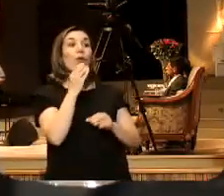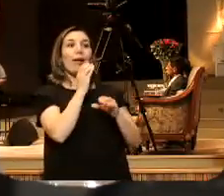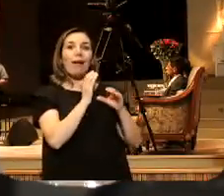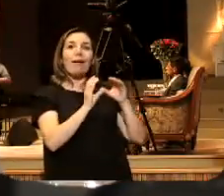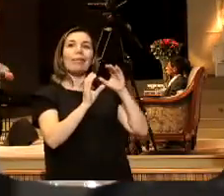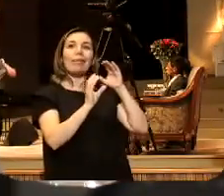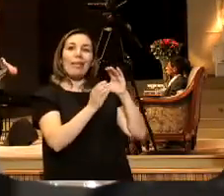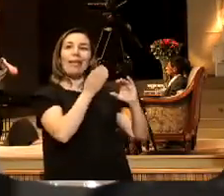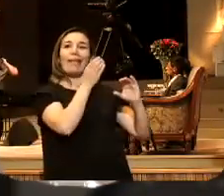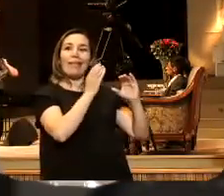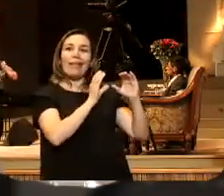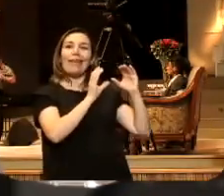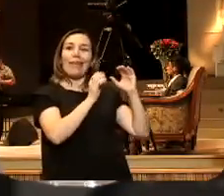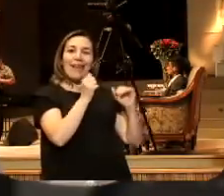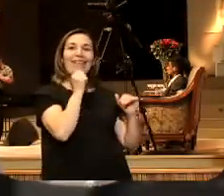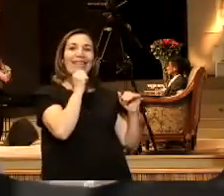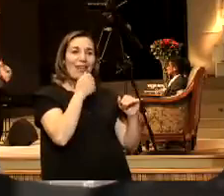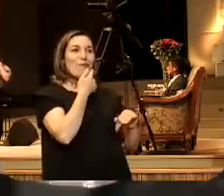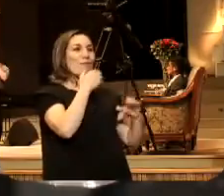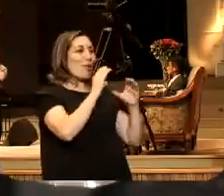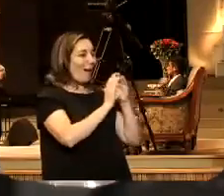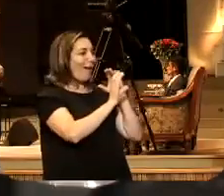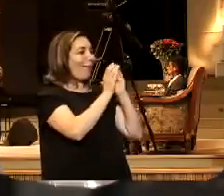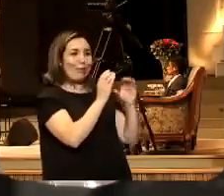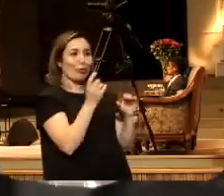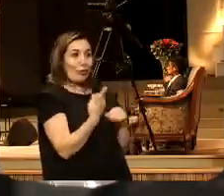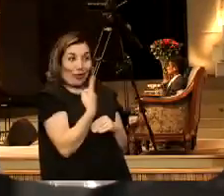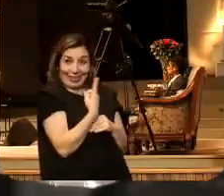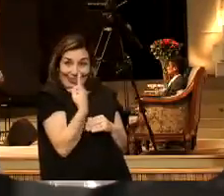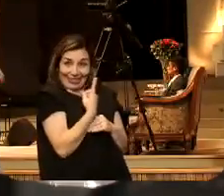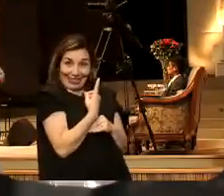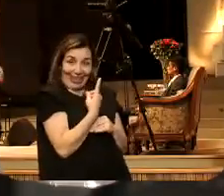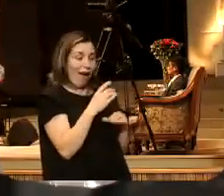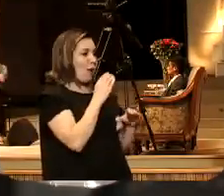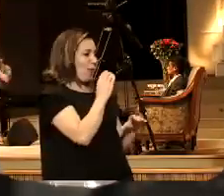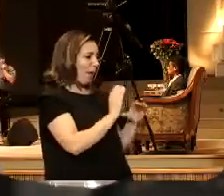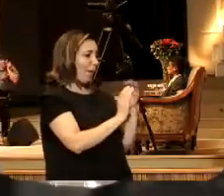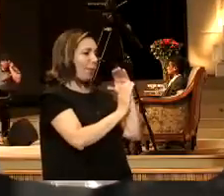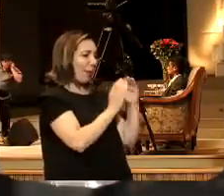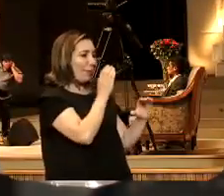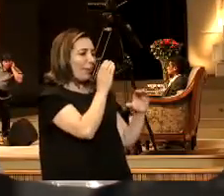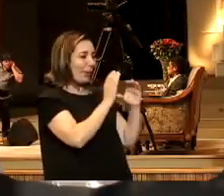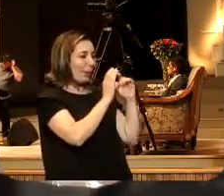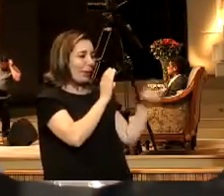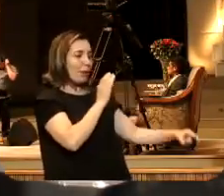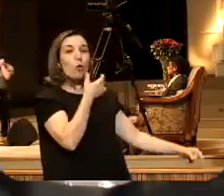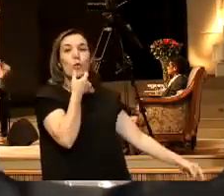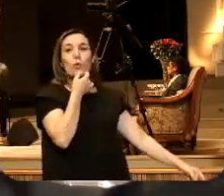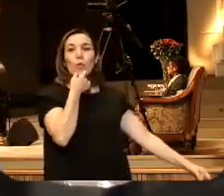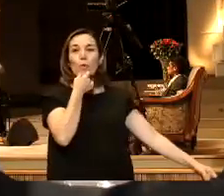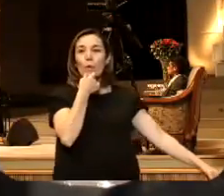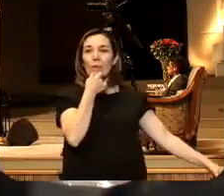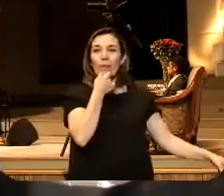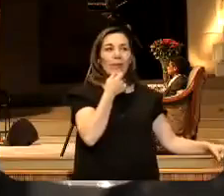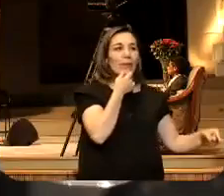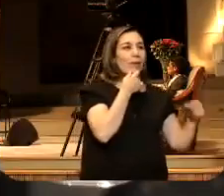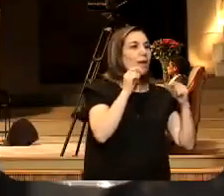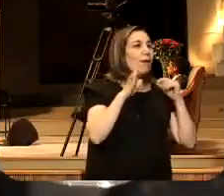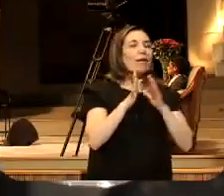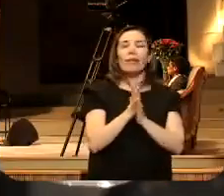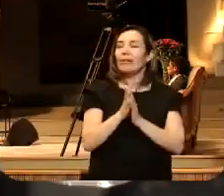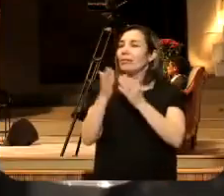com a minha voz. Eu nem tinha um grupo comigo. E dali a pouco ele começou a rir. E ele